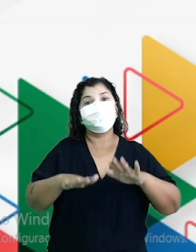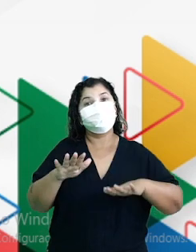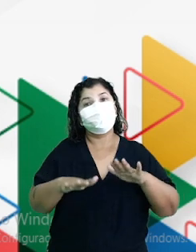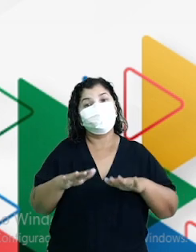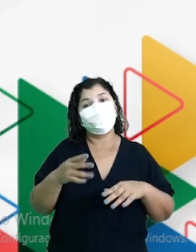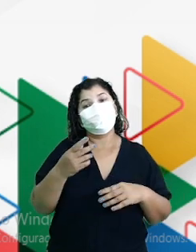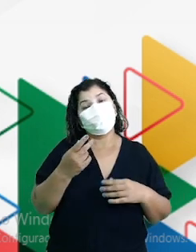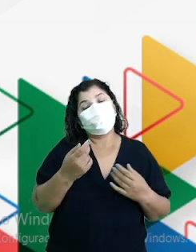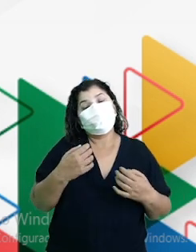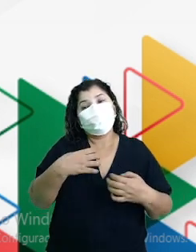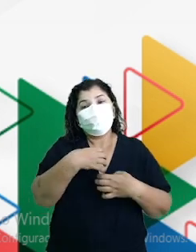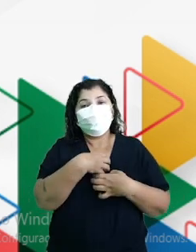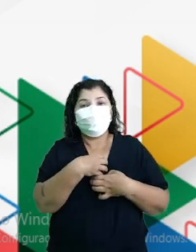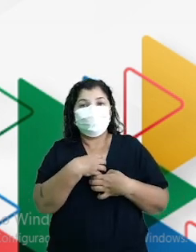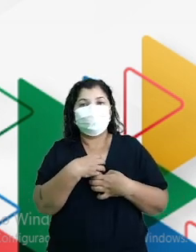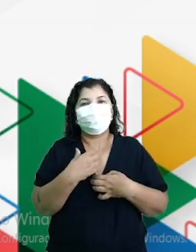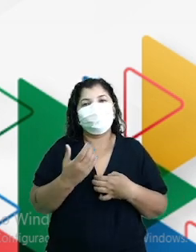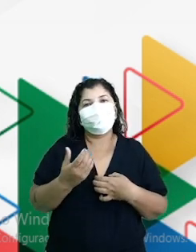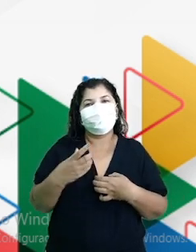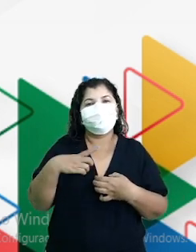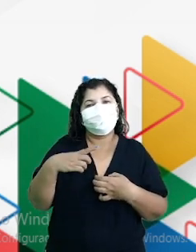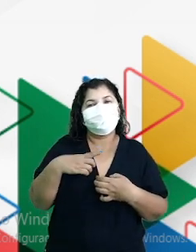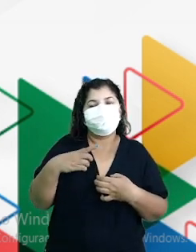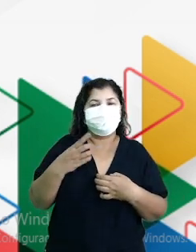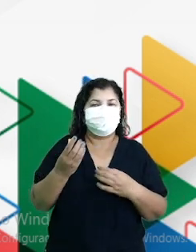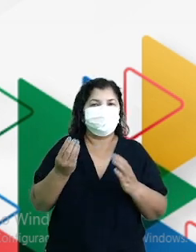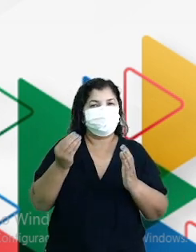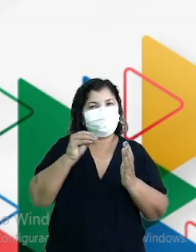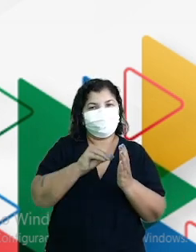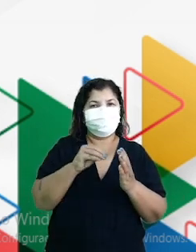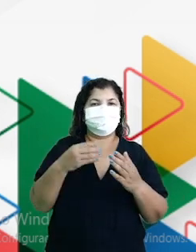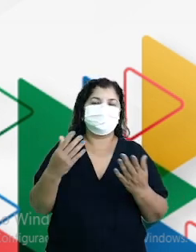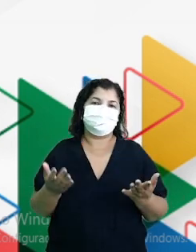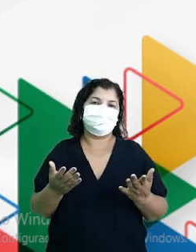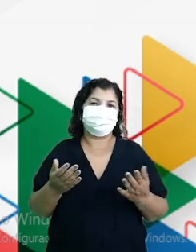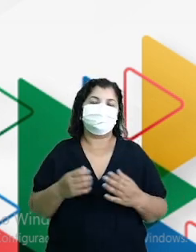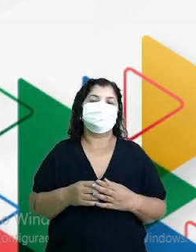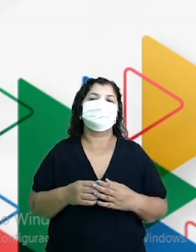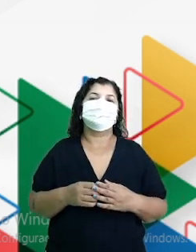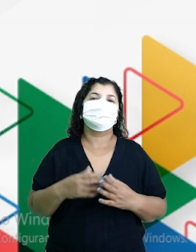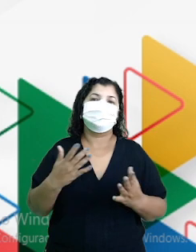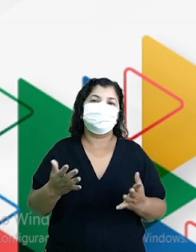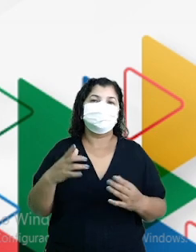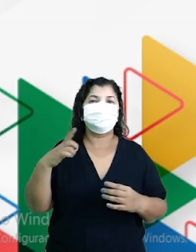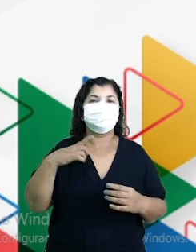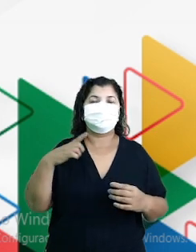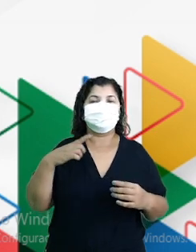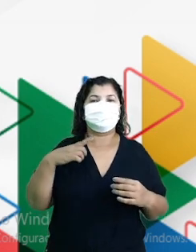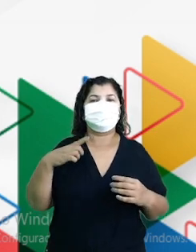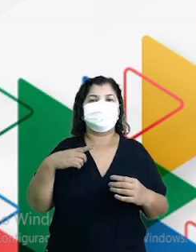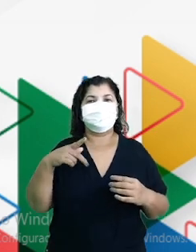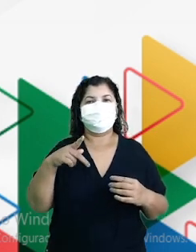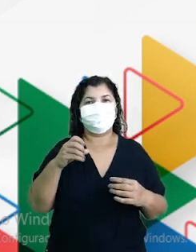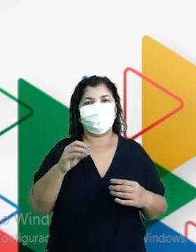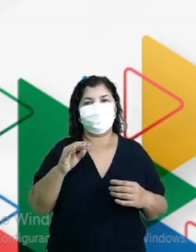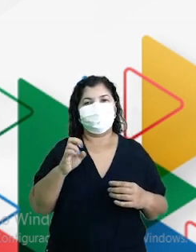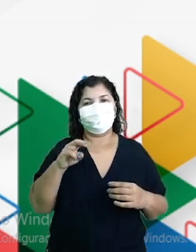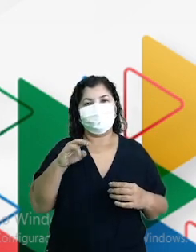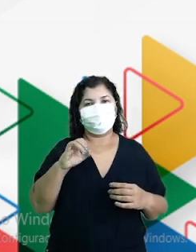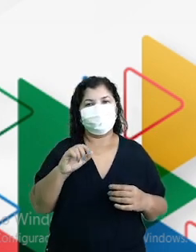estou considerando, do dado colocado na questão. Via de regra, o que se coloca são os potenciais de